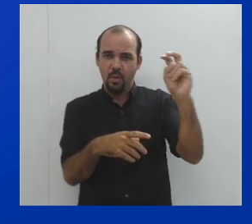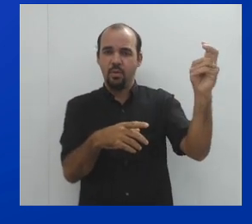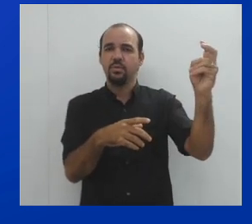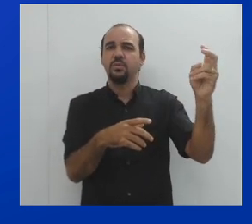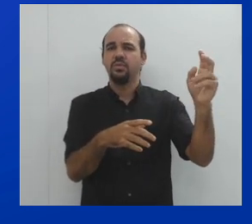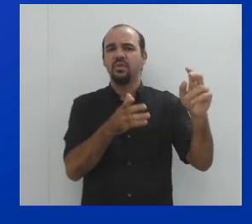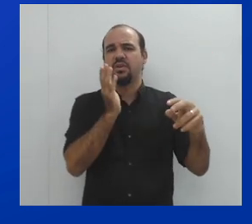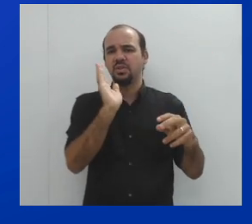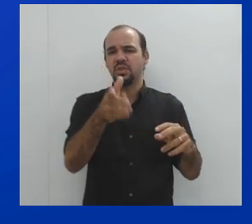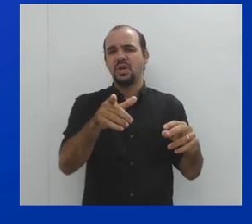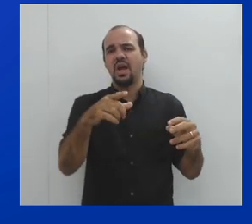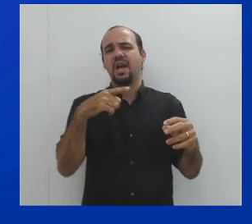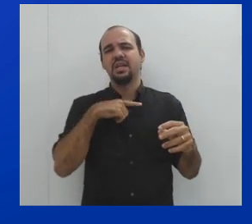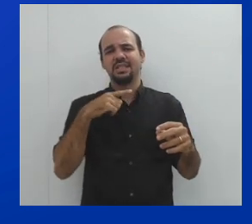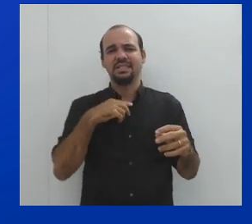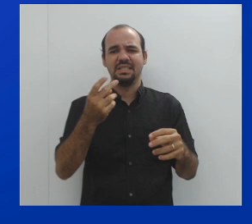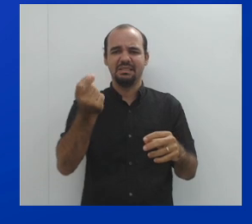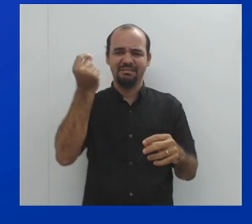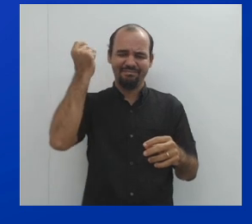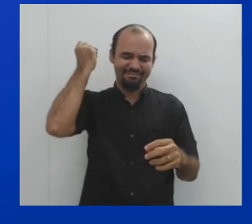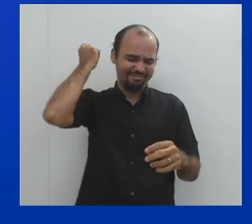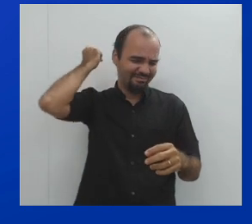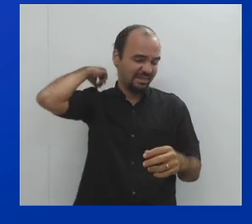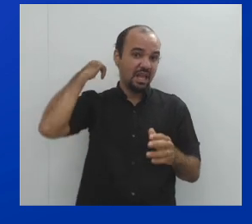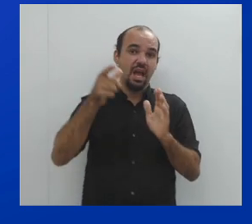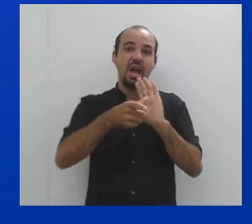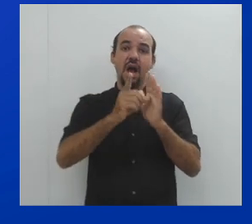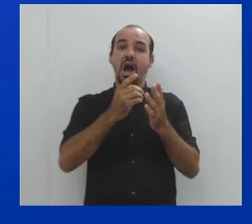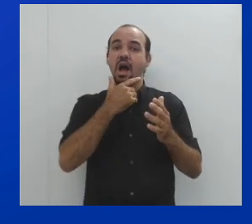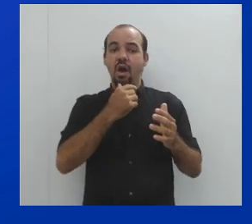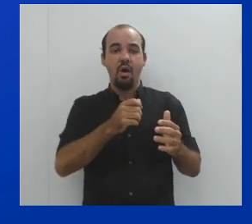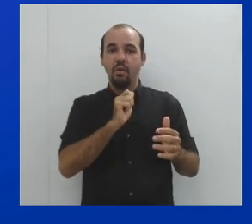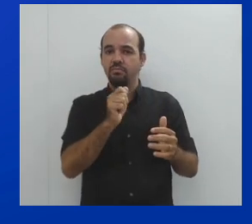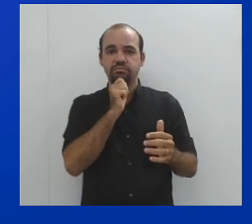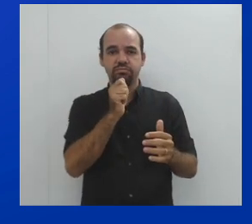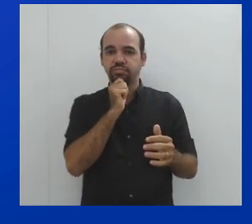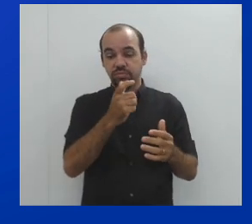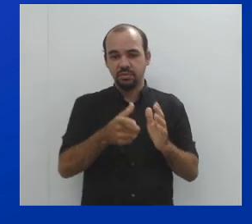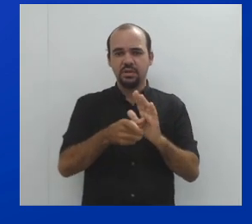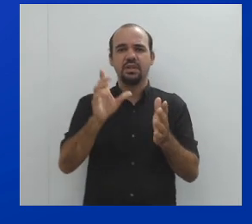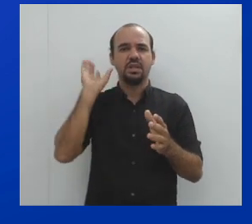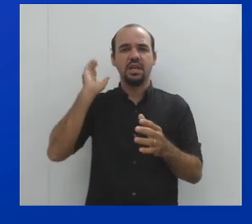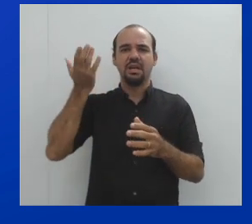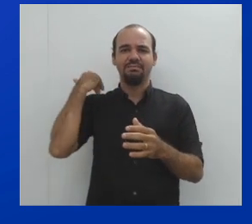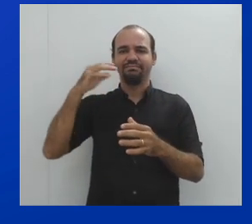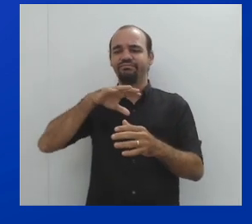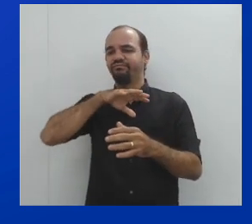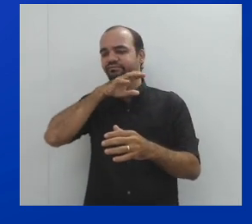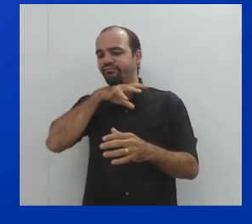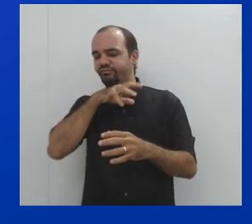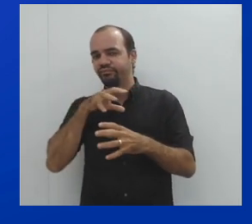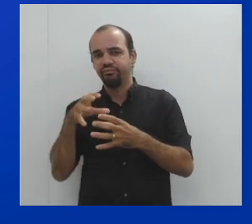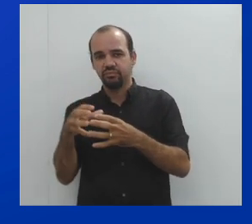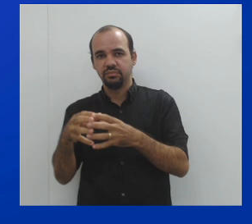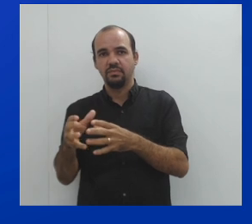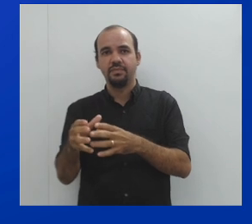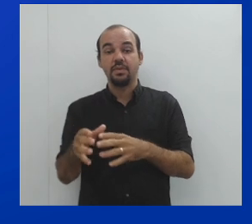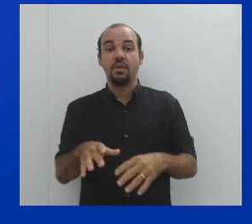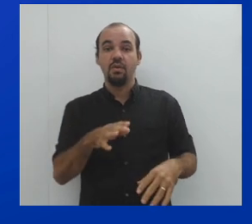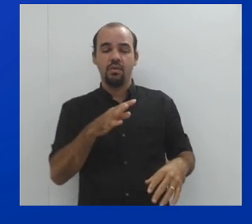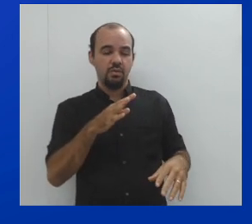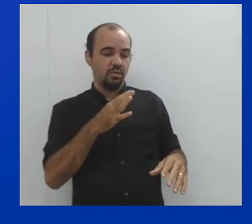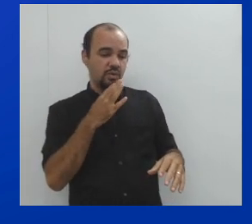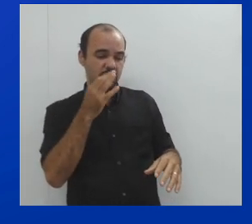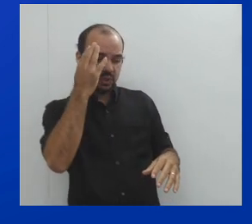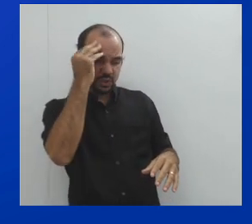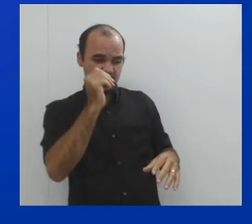animais, isso antes do surgimento do homem. Portanto, conhecer os jogos de um grupo humano é conhecer sua cultura e,